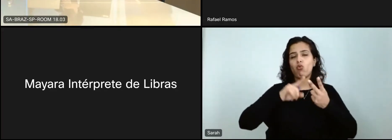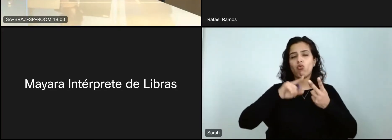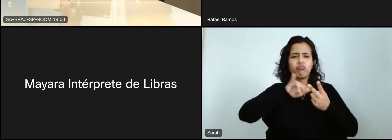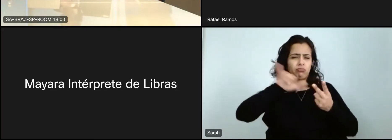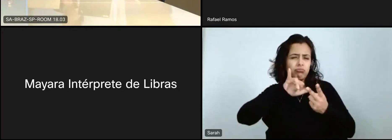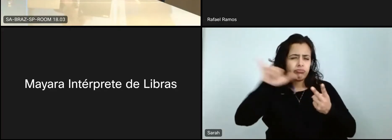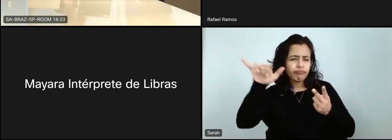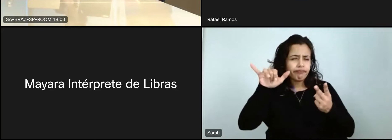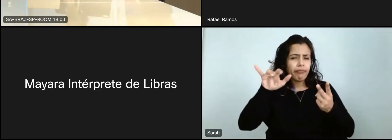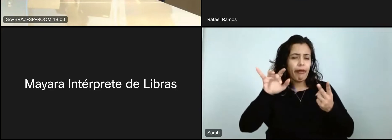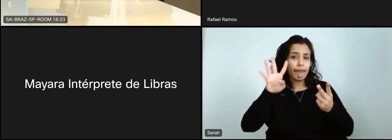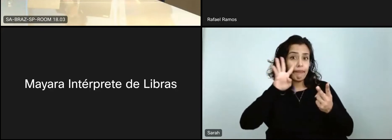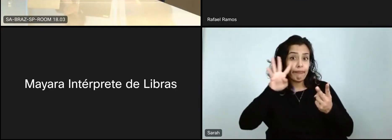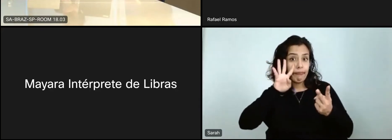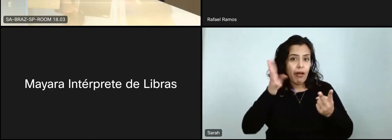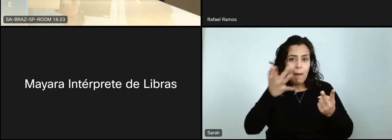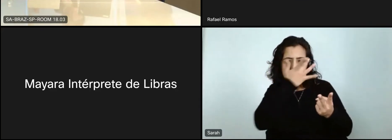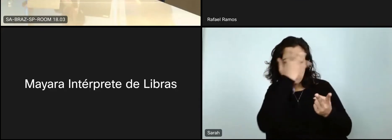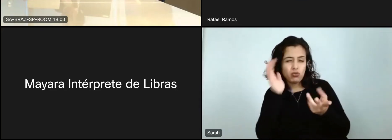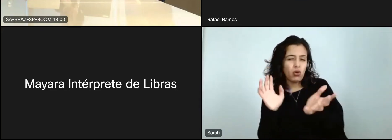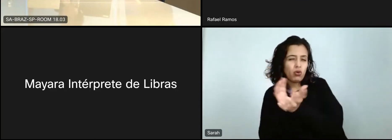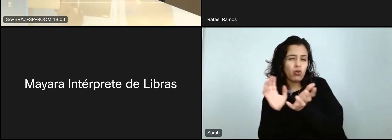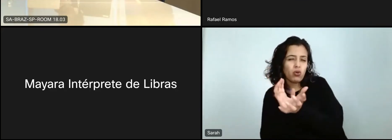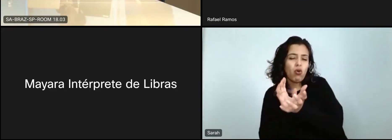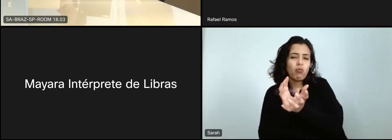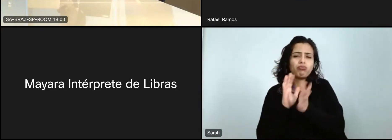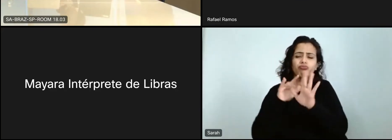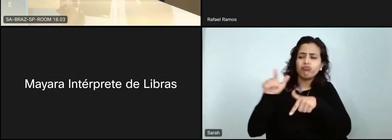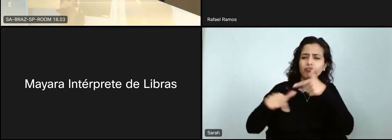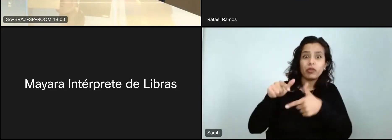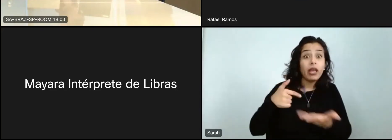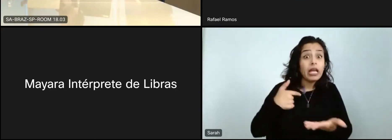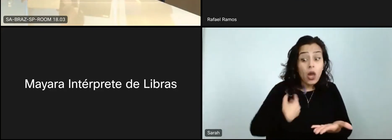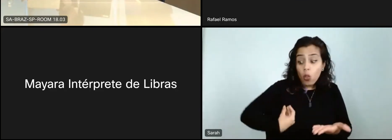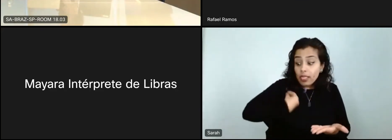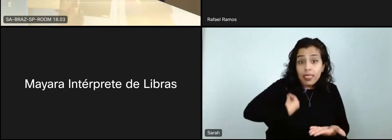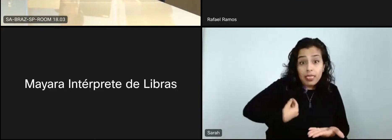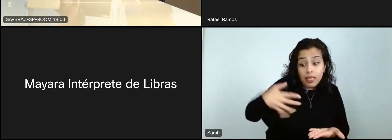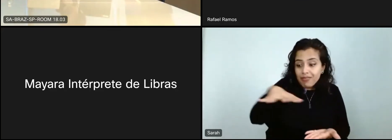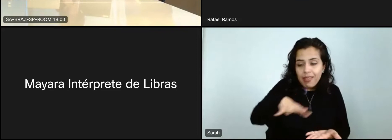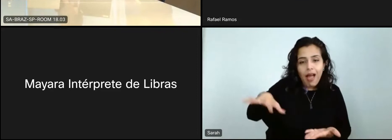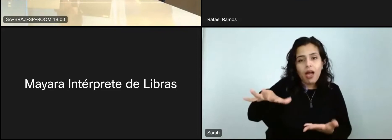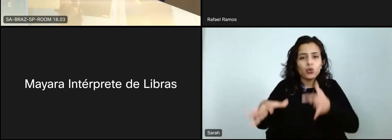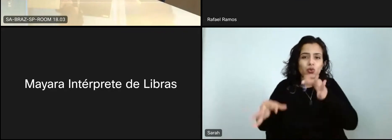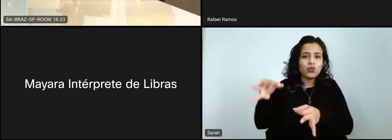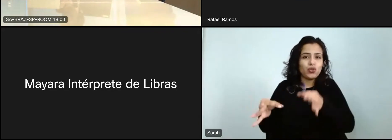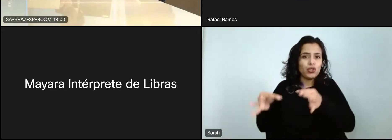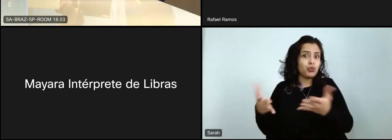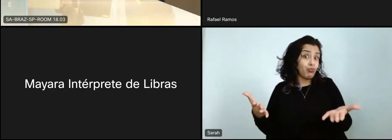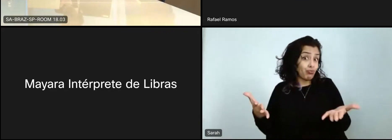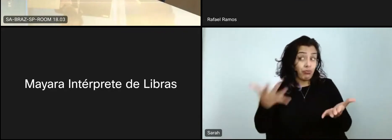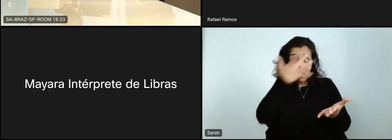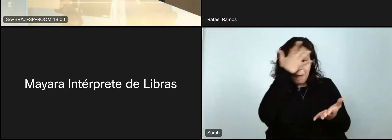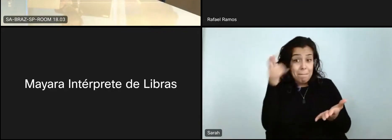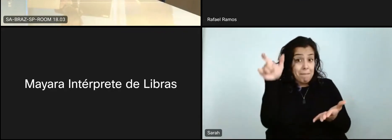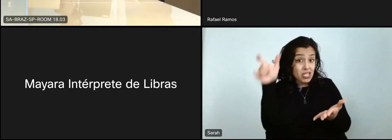de pessoas, o time do jurídico. E eu estava dentro do time jurídico, essa pessoa fazia parte, inclusive, do comitê de ética da empresa.